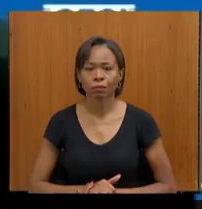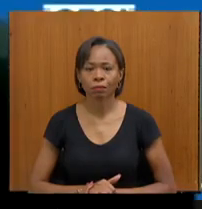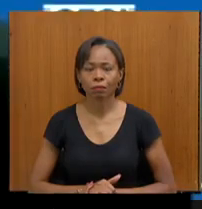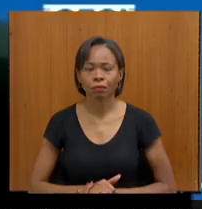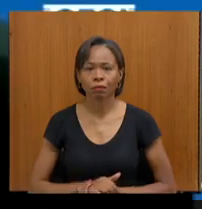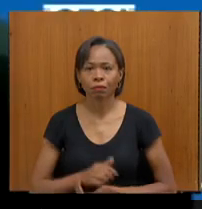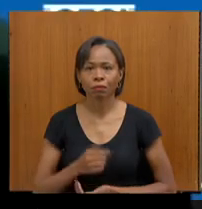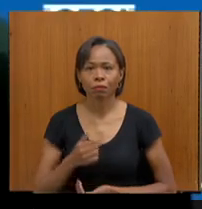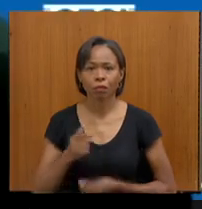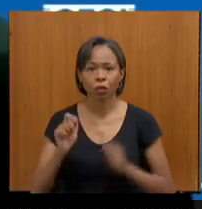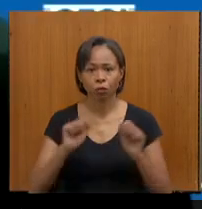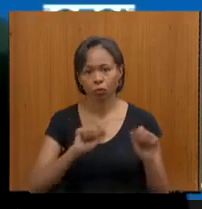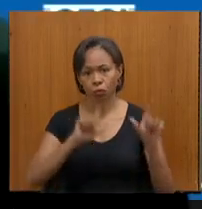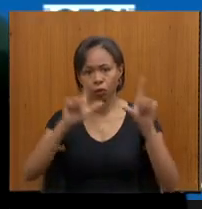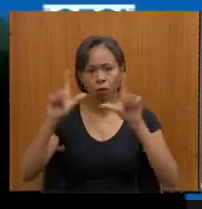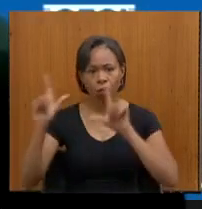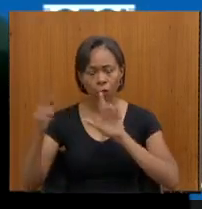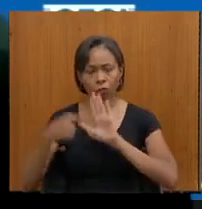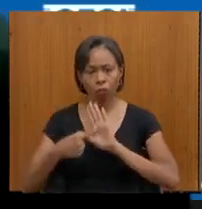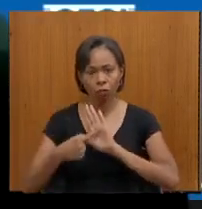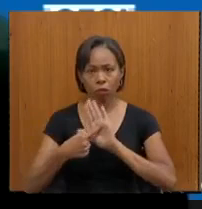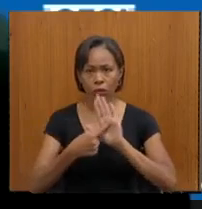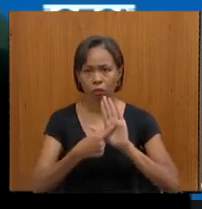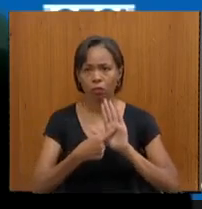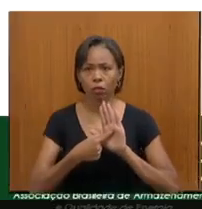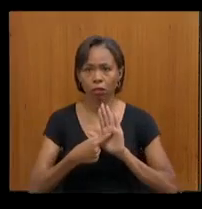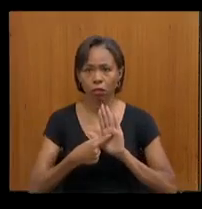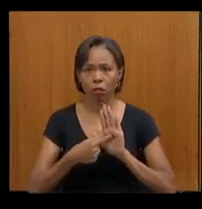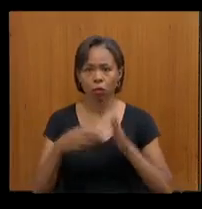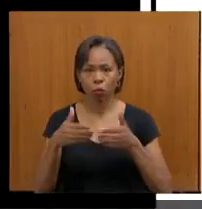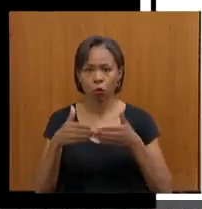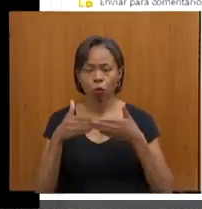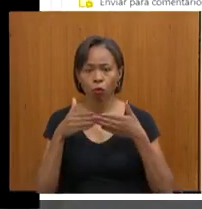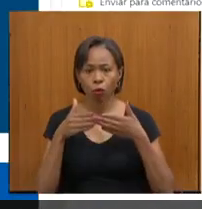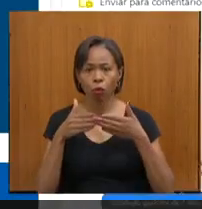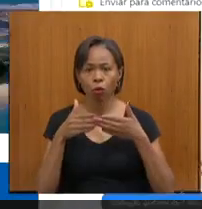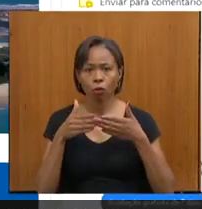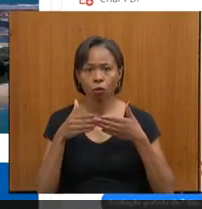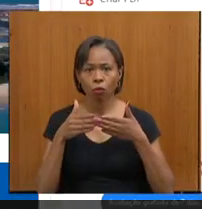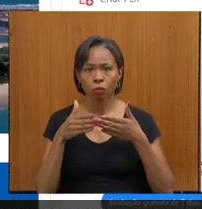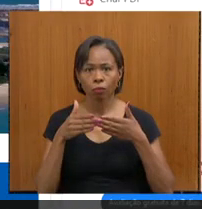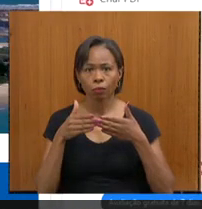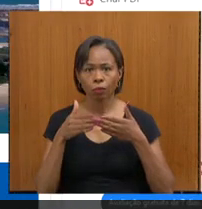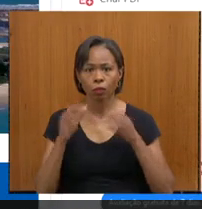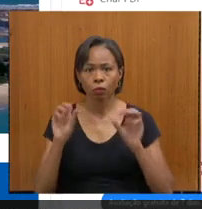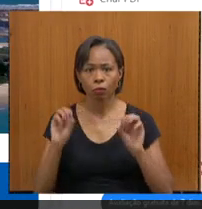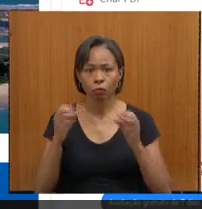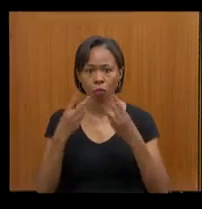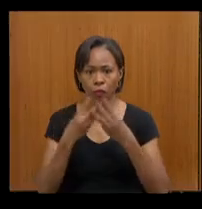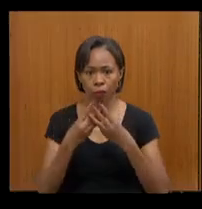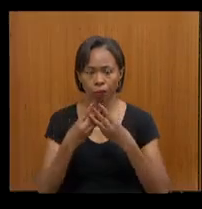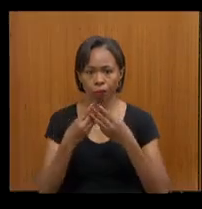apresentação ou então tipo apresentar